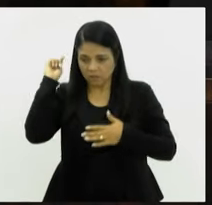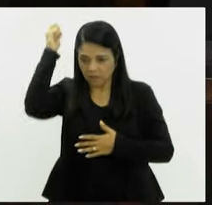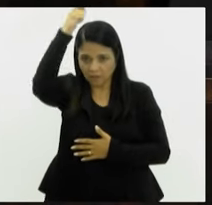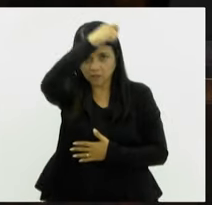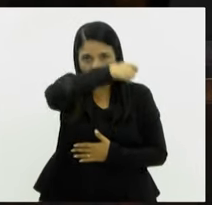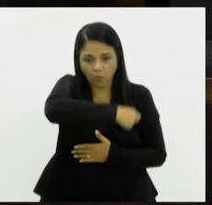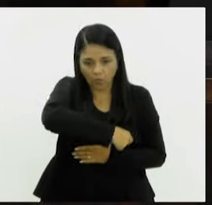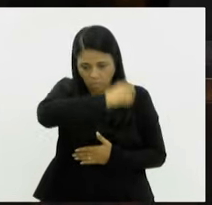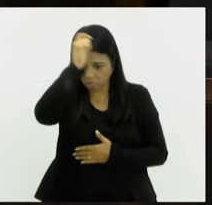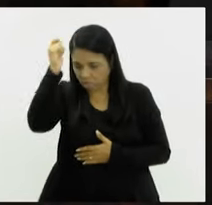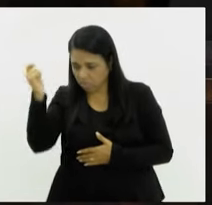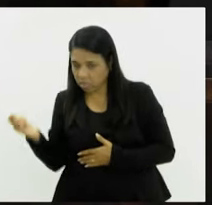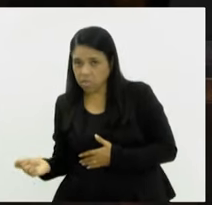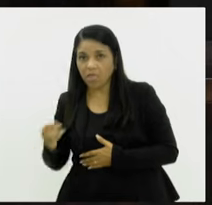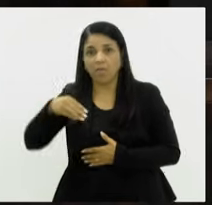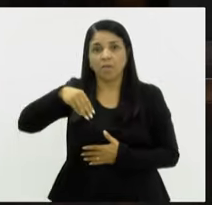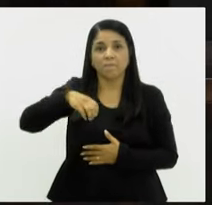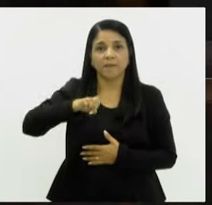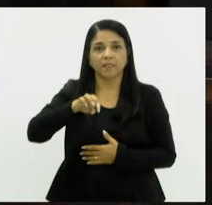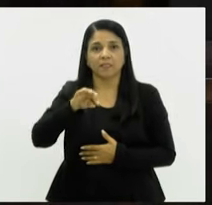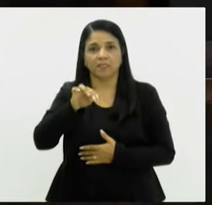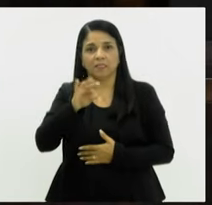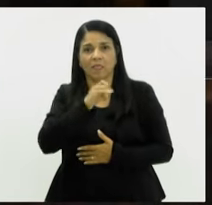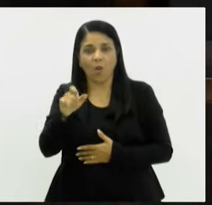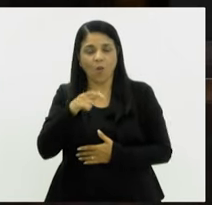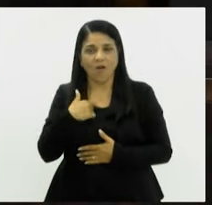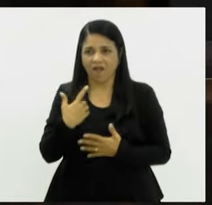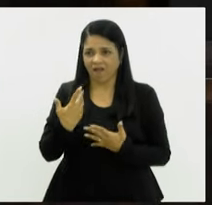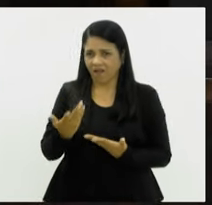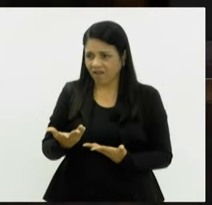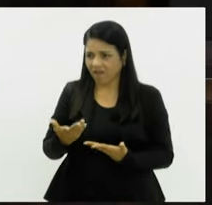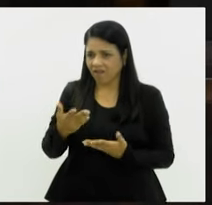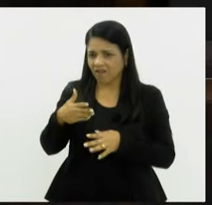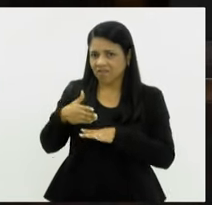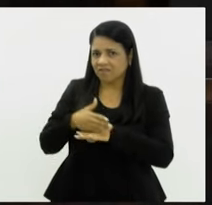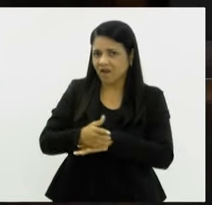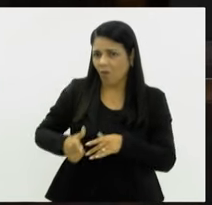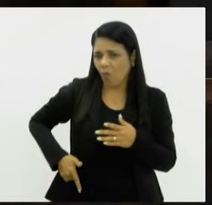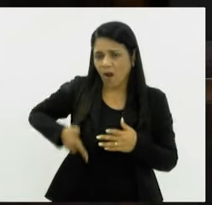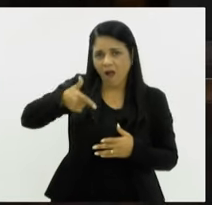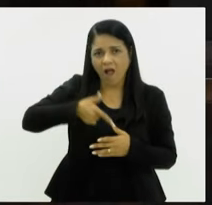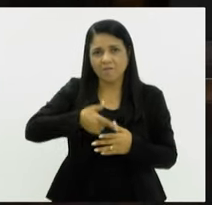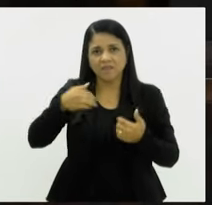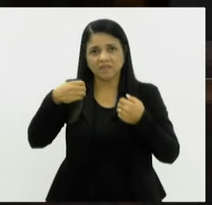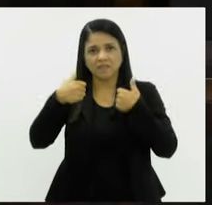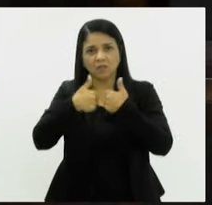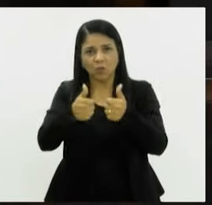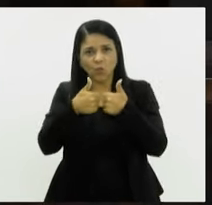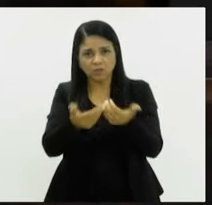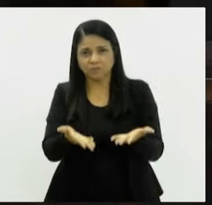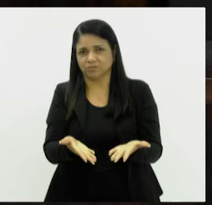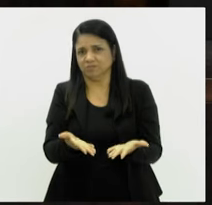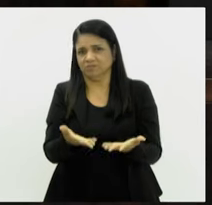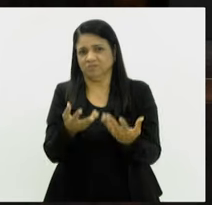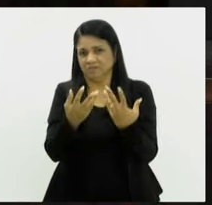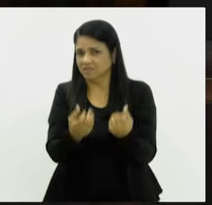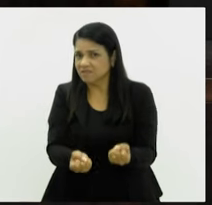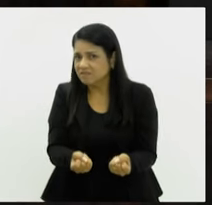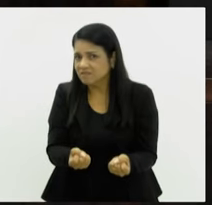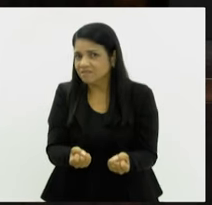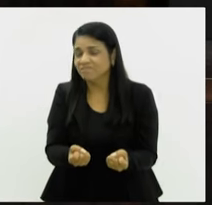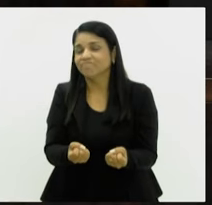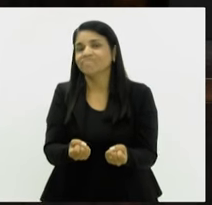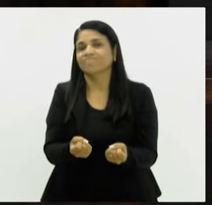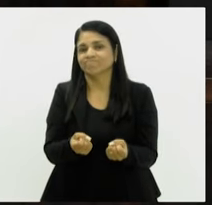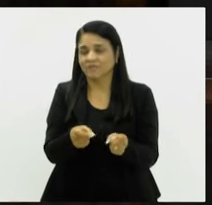achar razoável que as pessoas entrem armadas dentro de um ônibus. Então, nesse sentido, é central